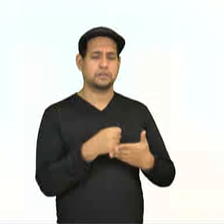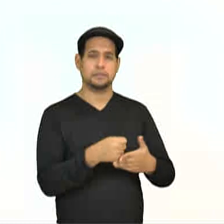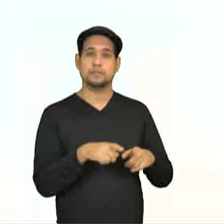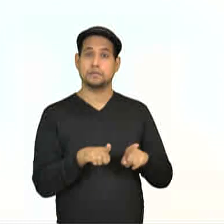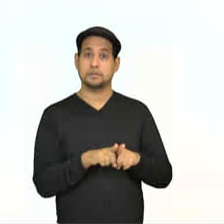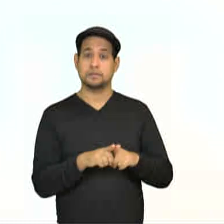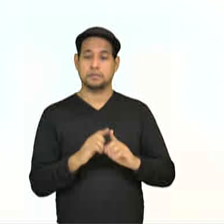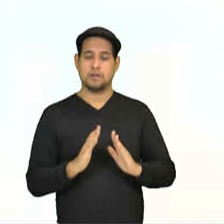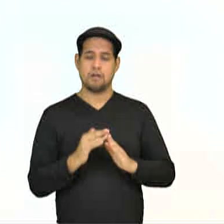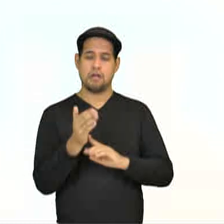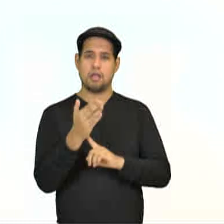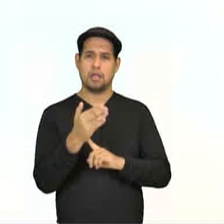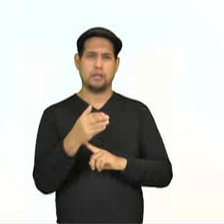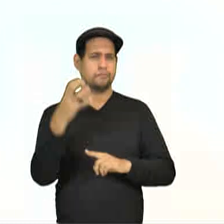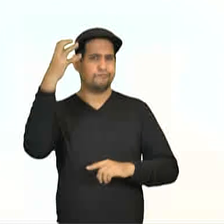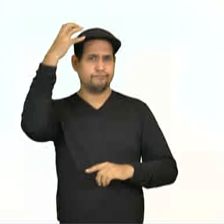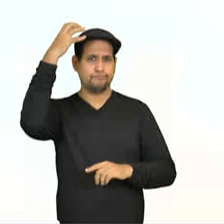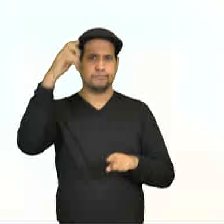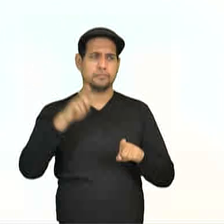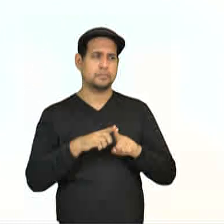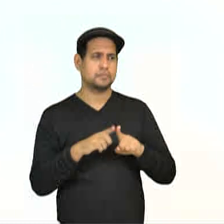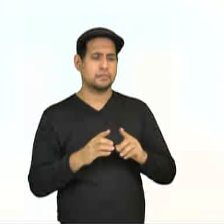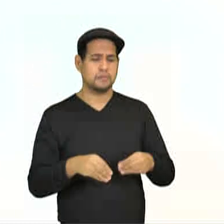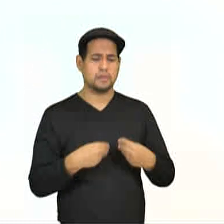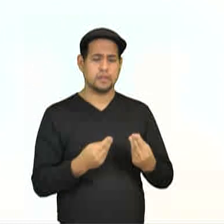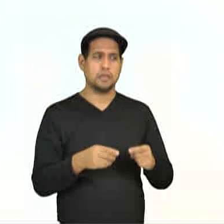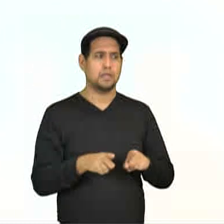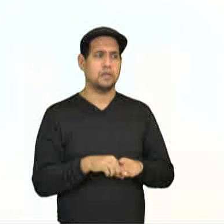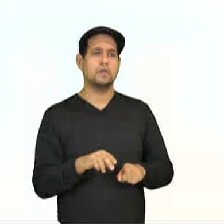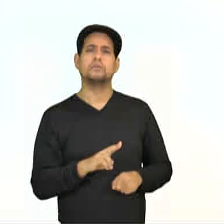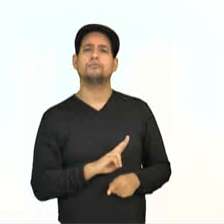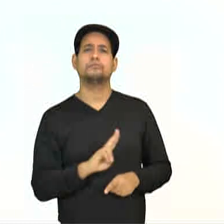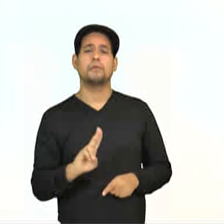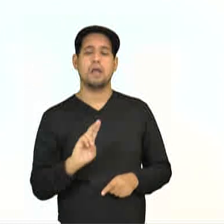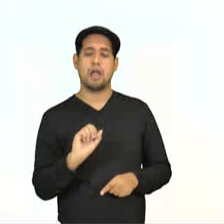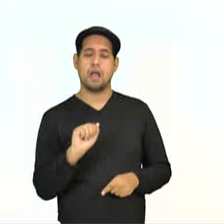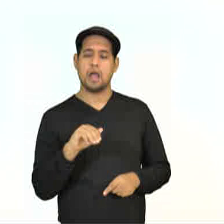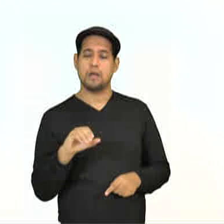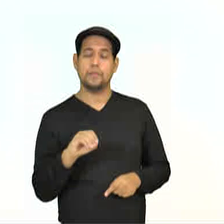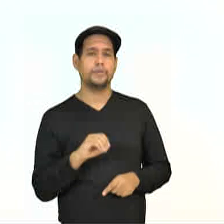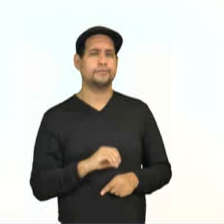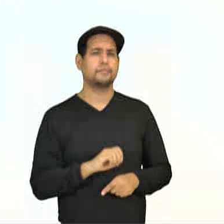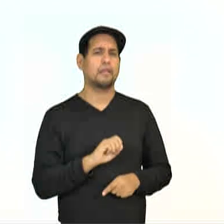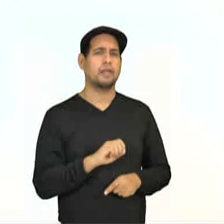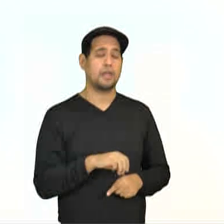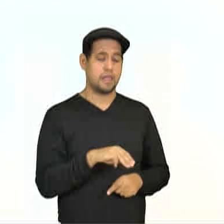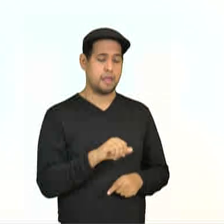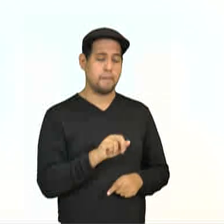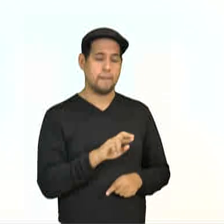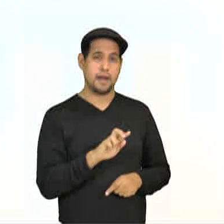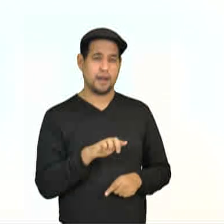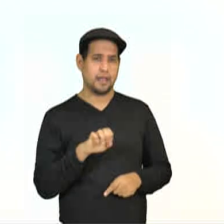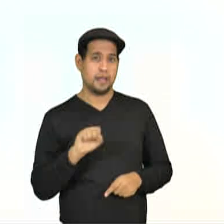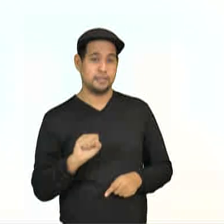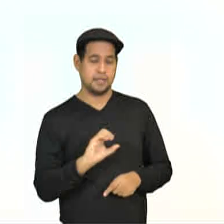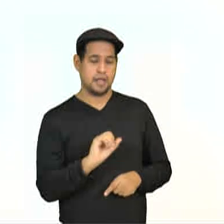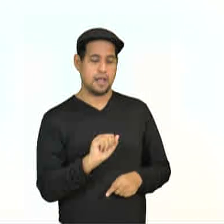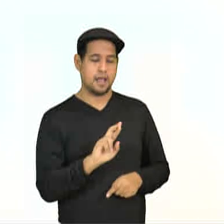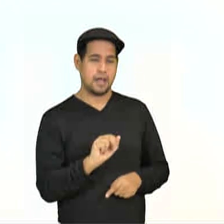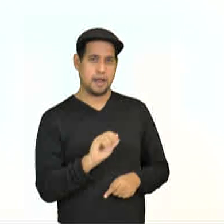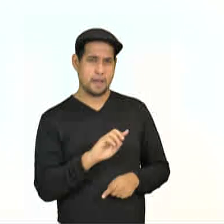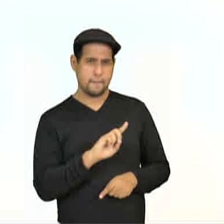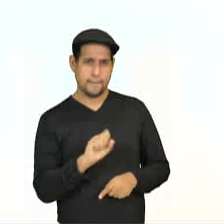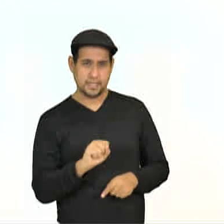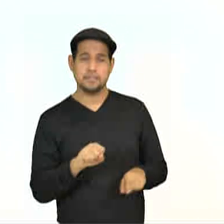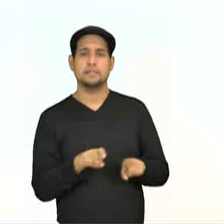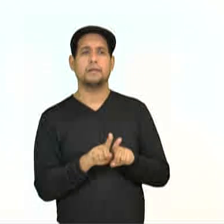ao castelo do rei e ofereceu-as ao rei, em nome do seu amo, o Marquês de Carabás. Dia após dia,